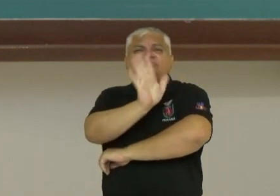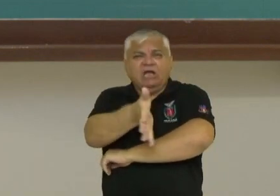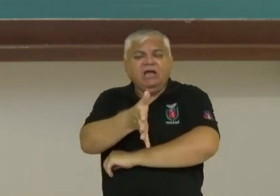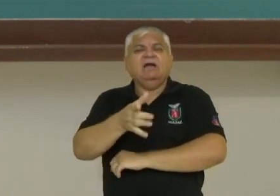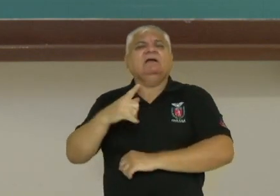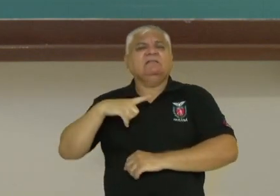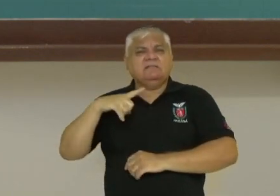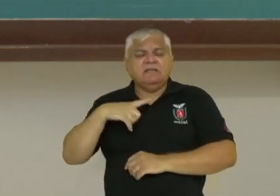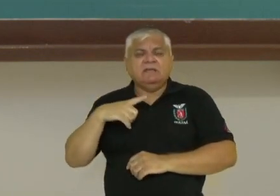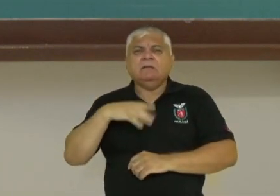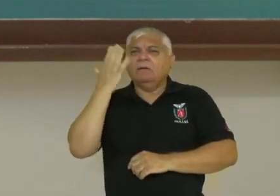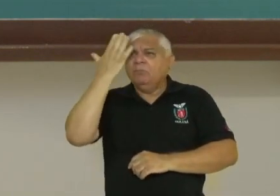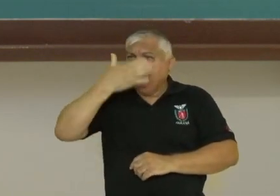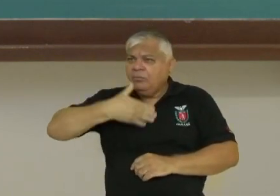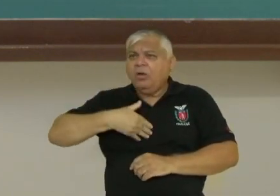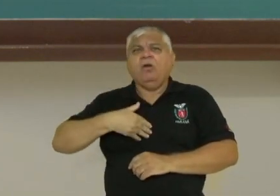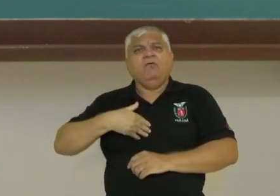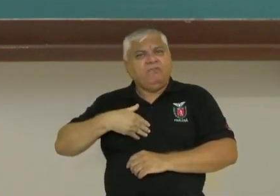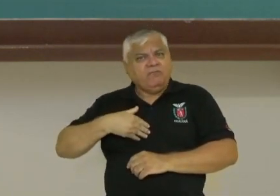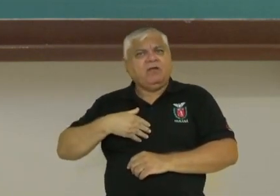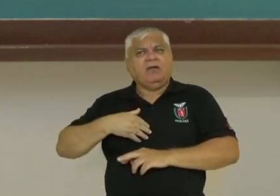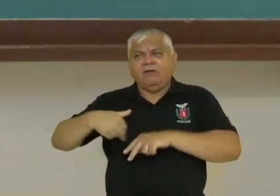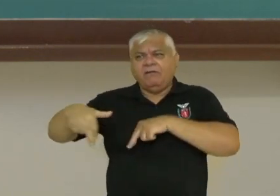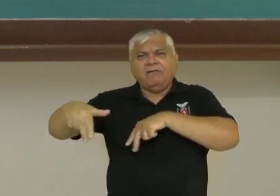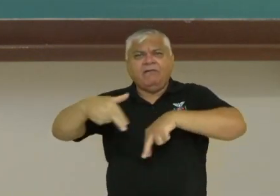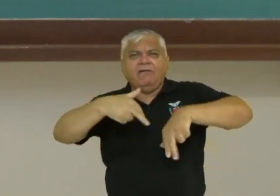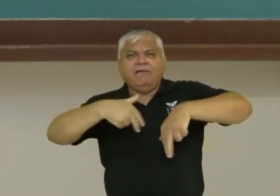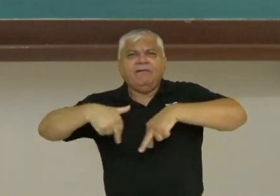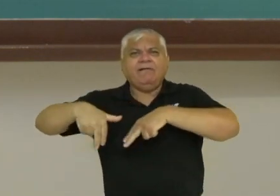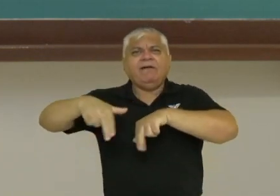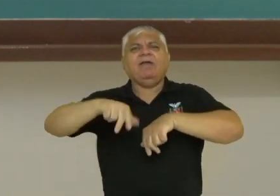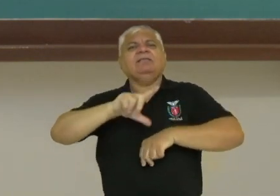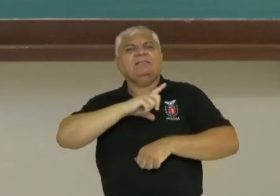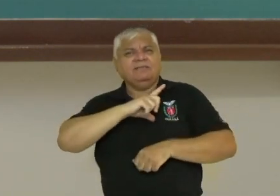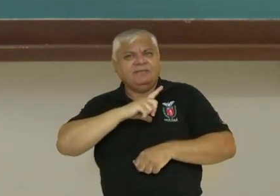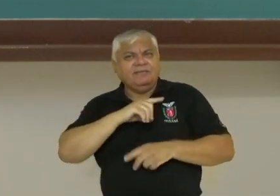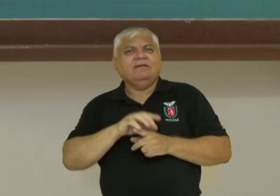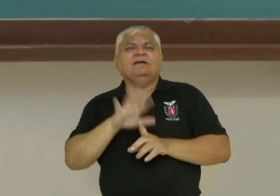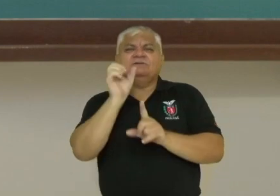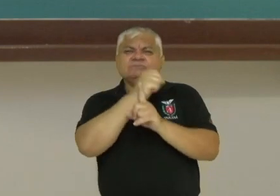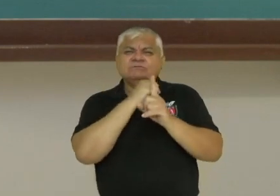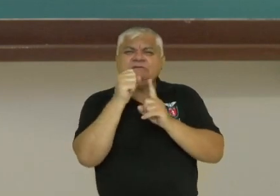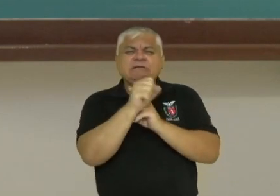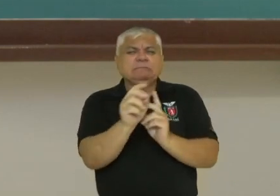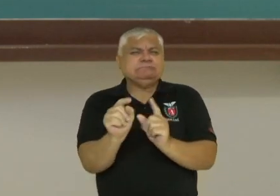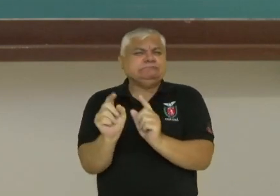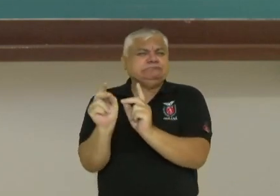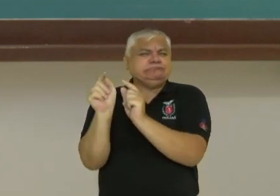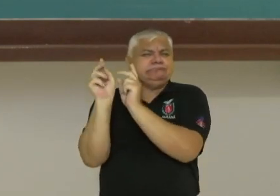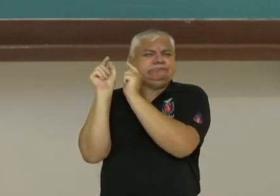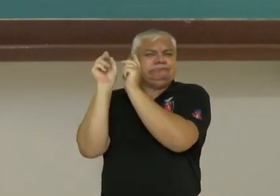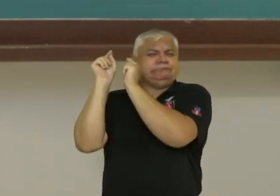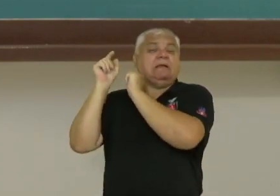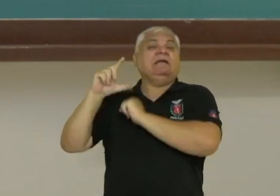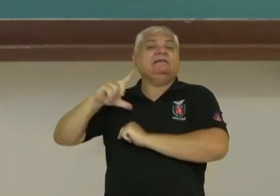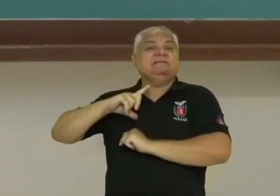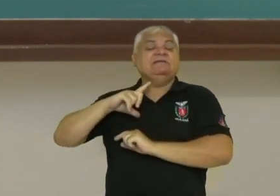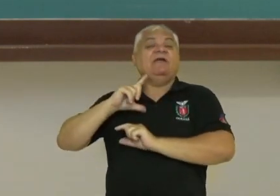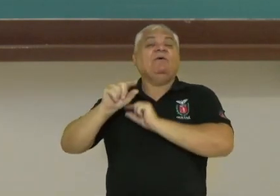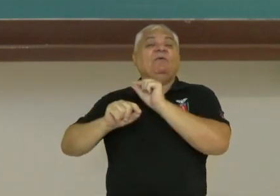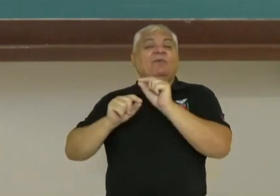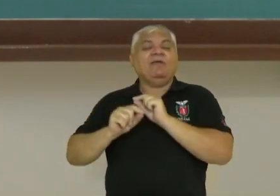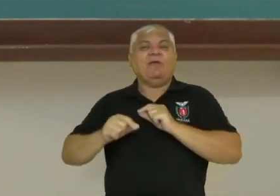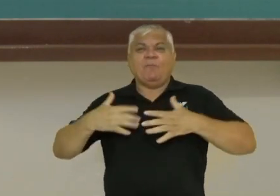de atividades relacionadas à dança. Então, desde as sociedades mais rudimentares, a dança,